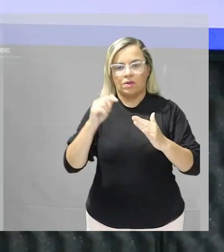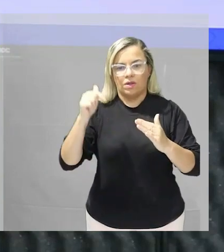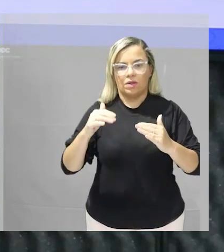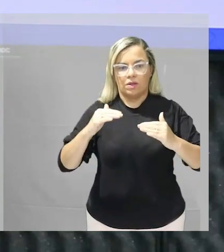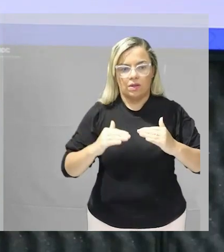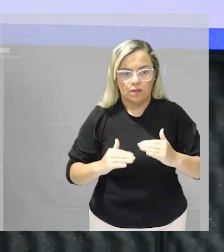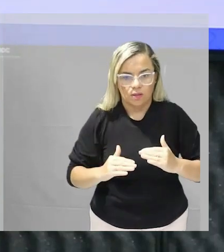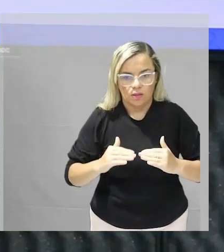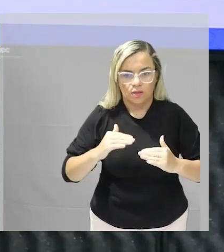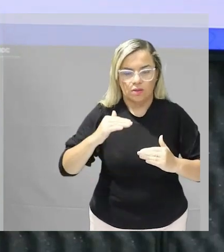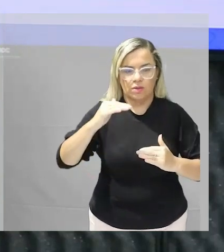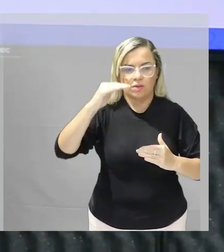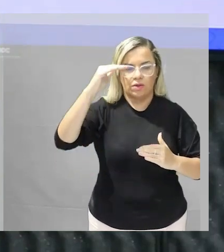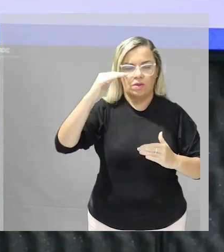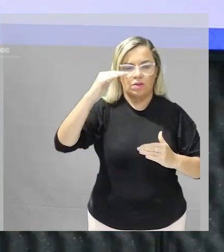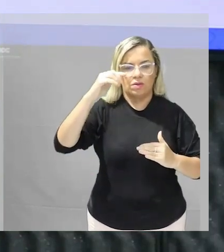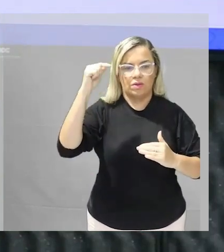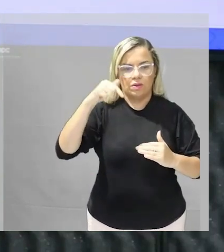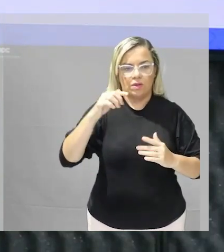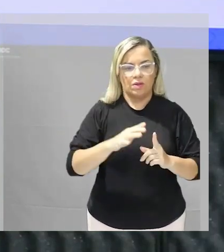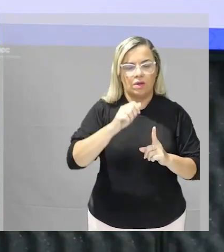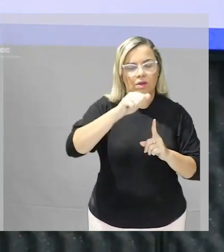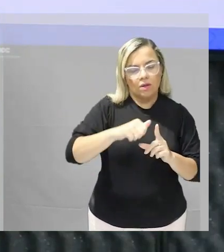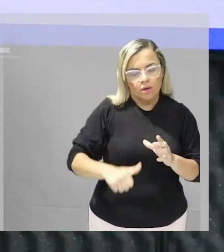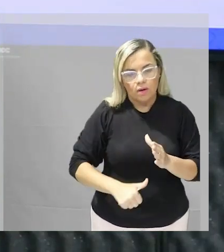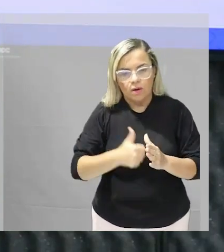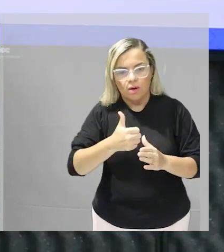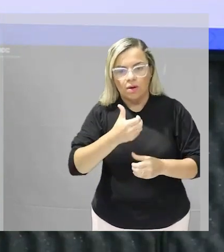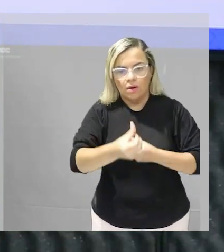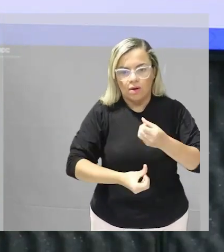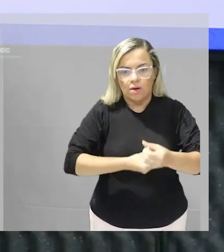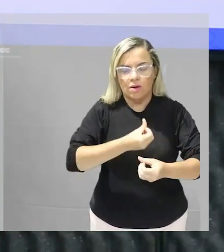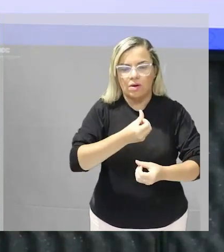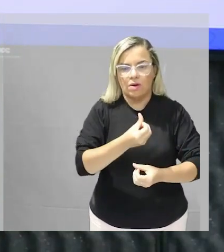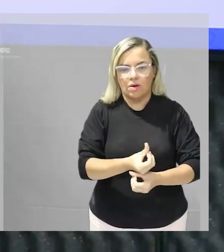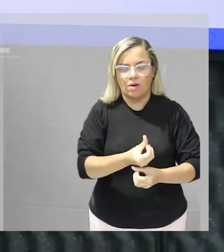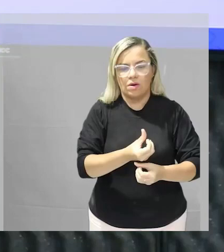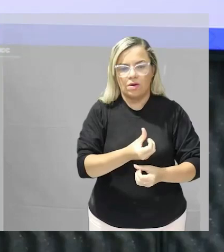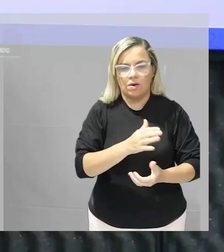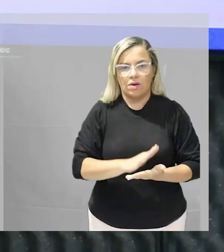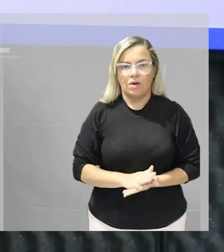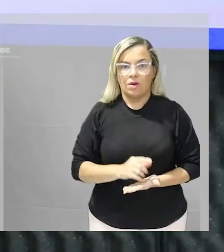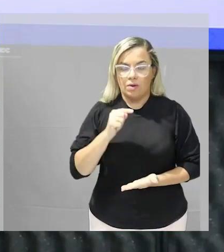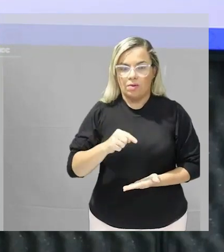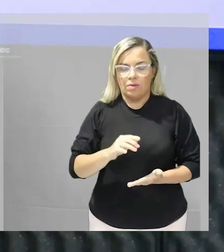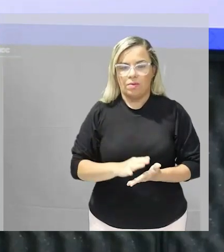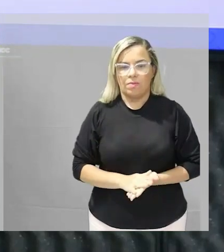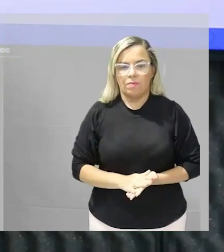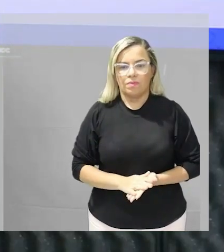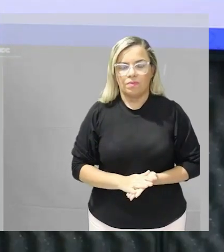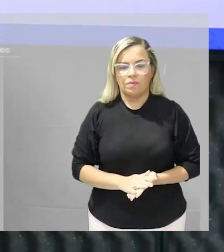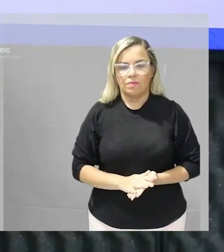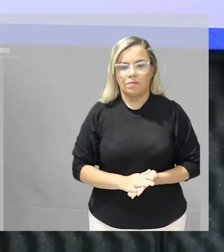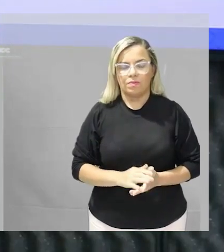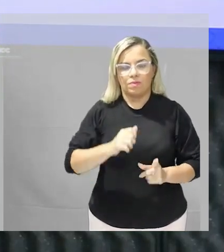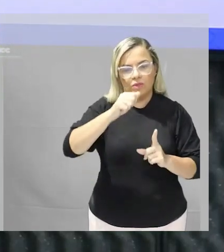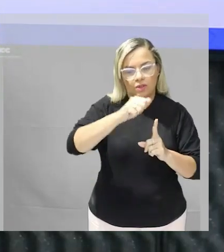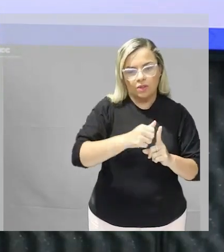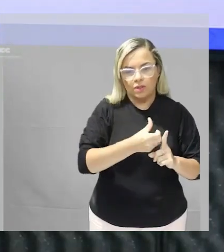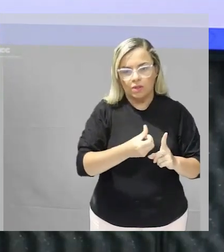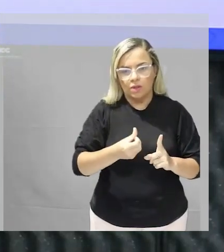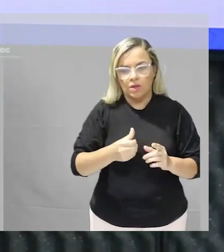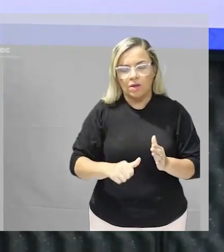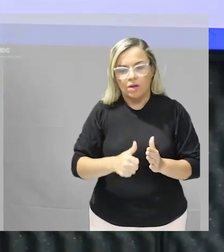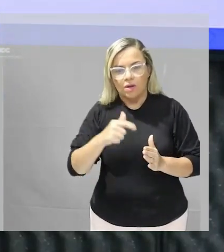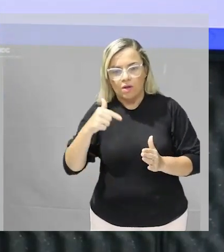residência foi crescente nos meses referentes ao primeiro semestre ou seja nos seis primeiros meses do ano de Janeiro é janeiro